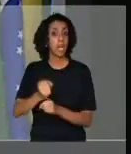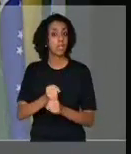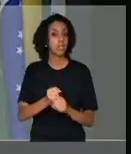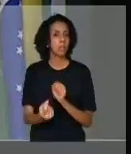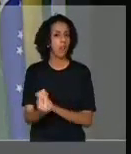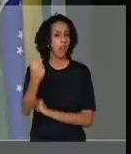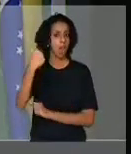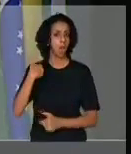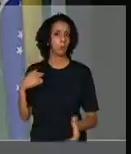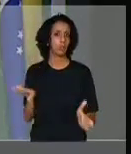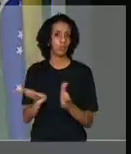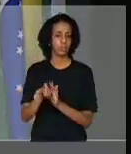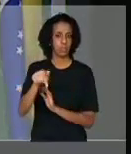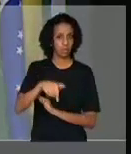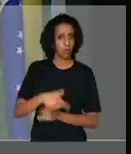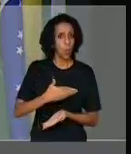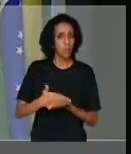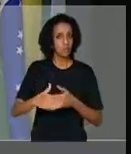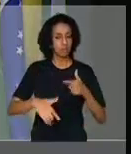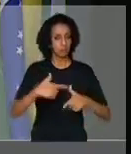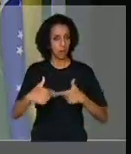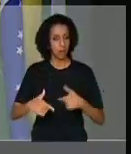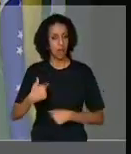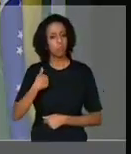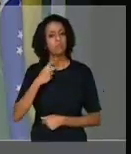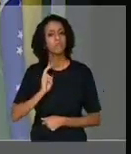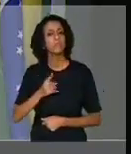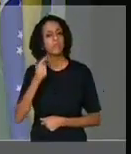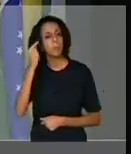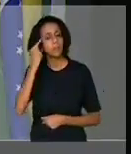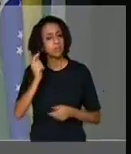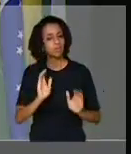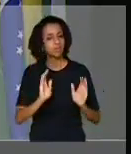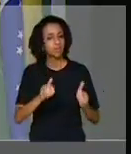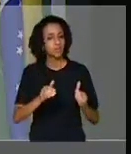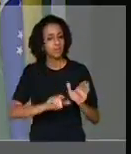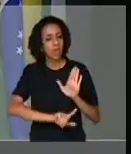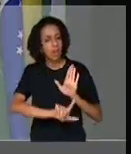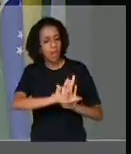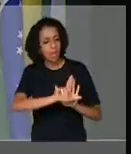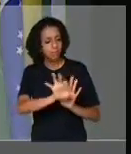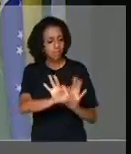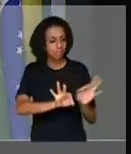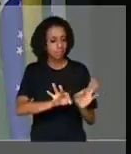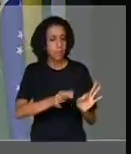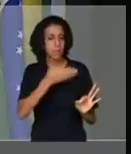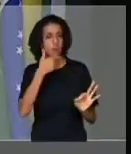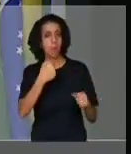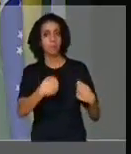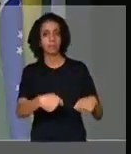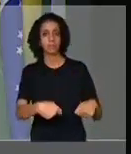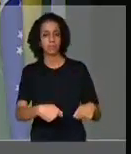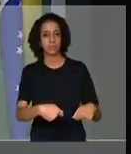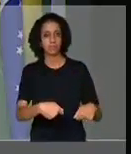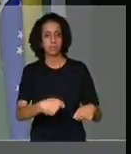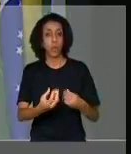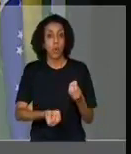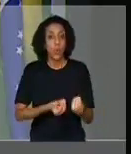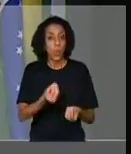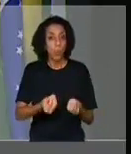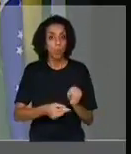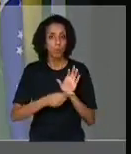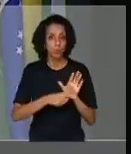anos, tenho trabalhado pelo aperfeiçoamento da legislação brasileira, pelo funcionamento do